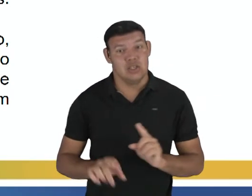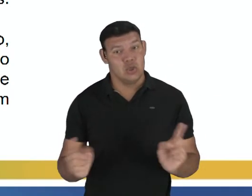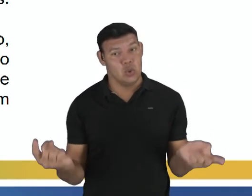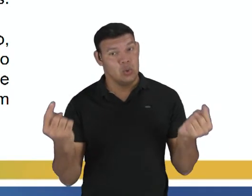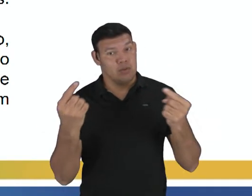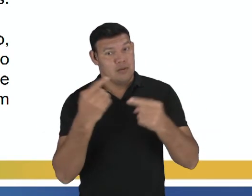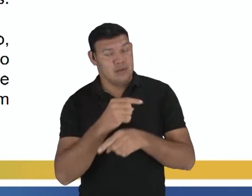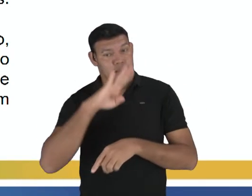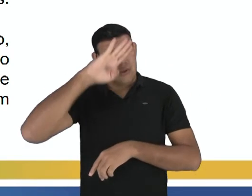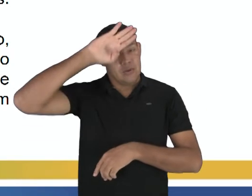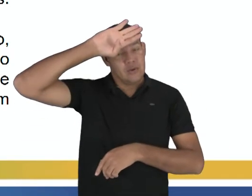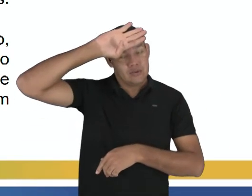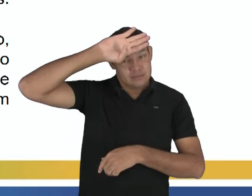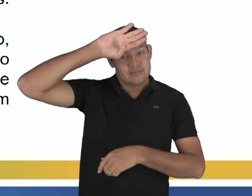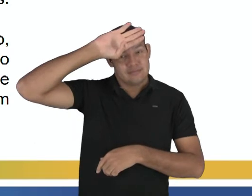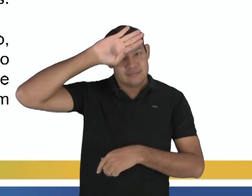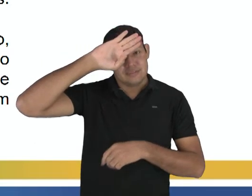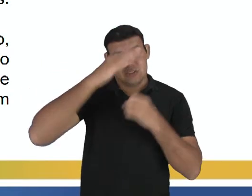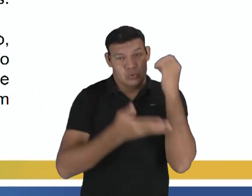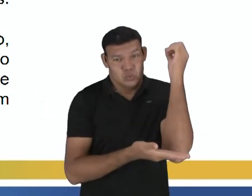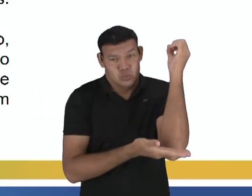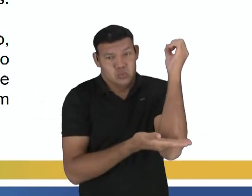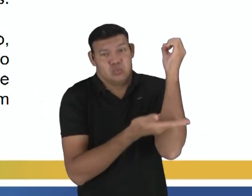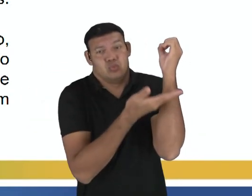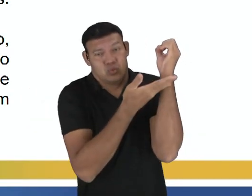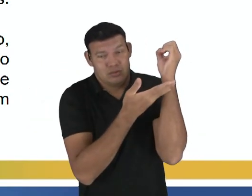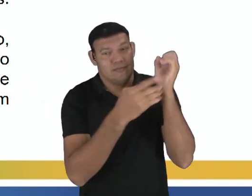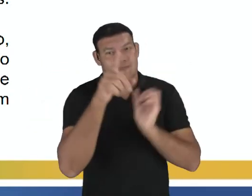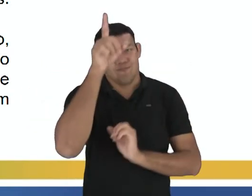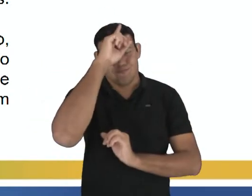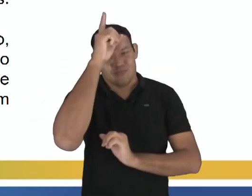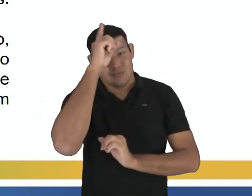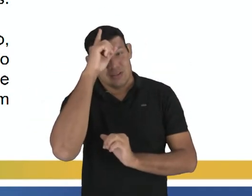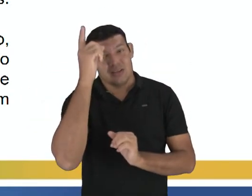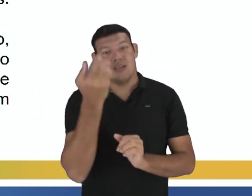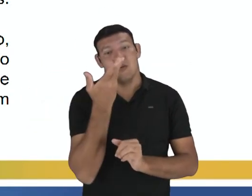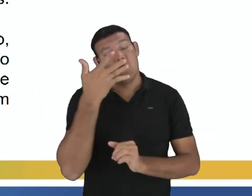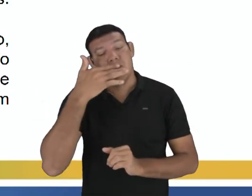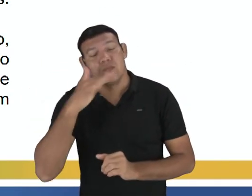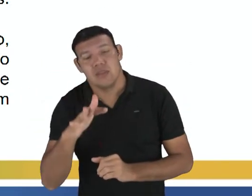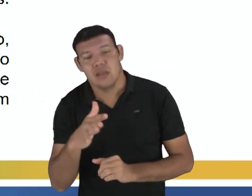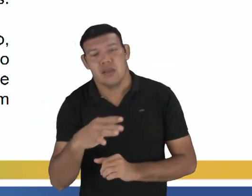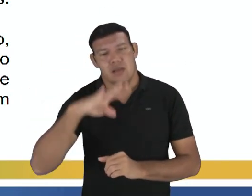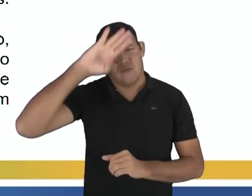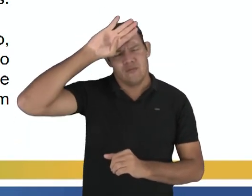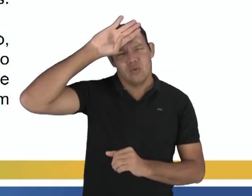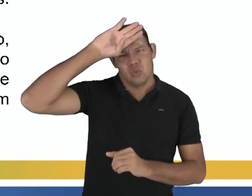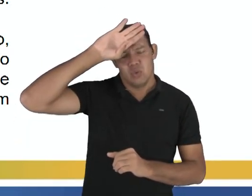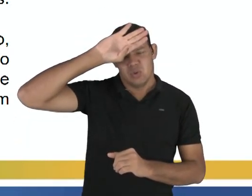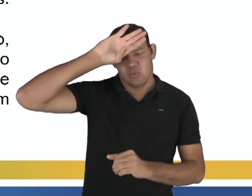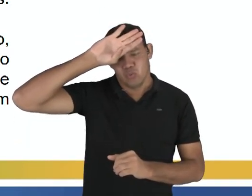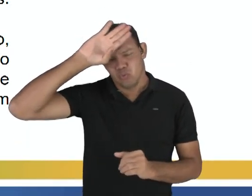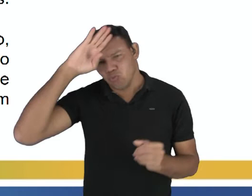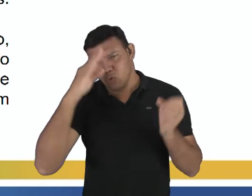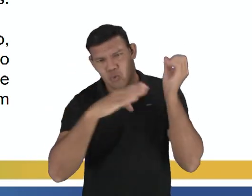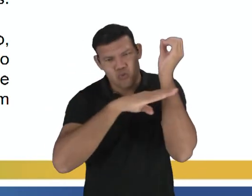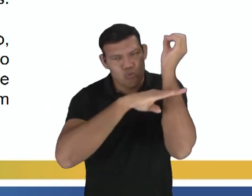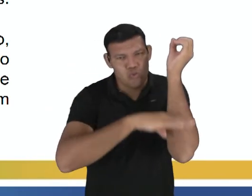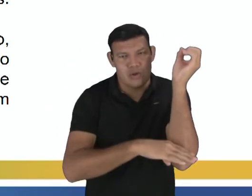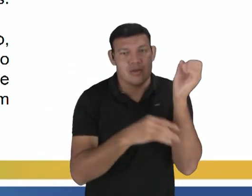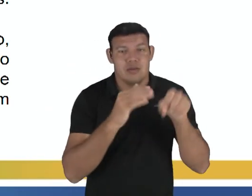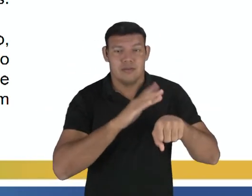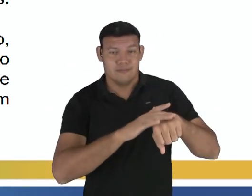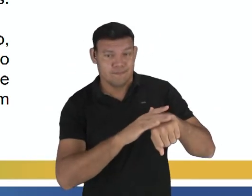lado, a febre, que costuma ser alta nos adultos, é mais branda nas crianças. Assim, a doença